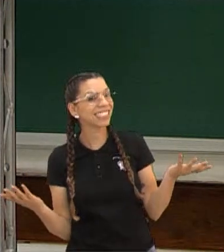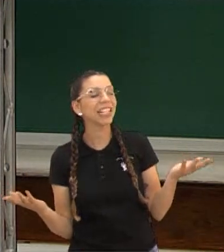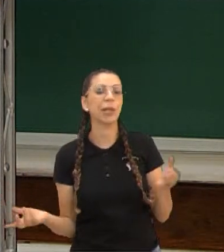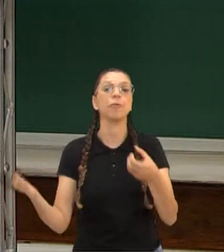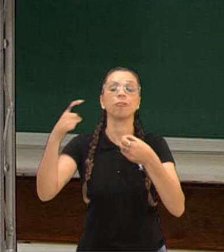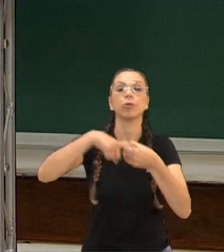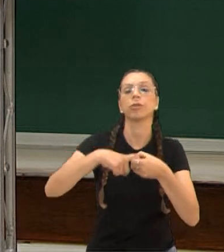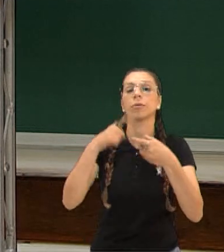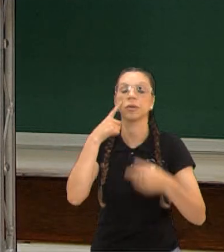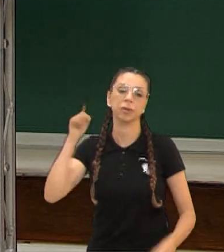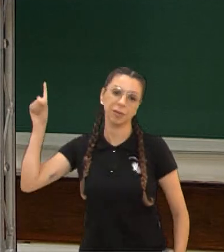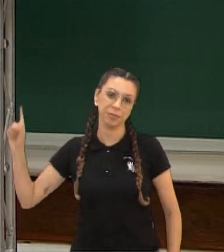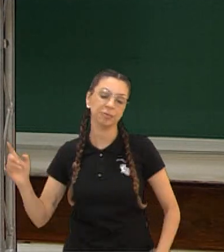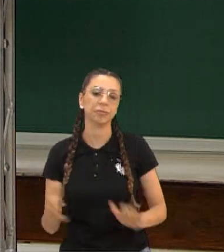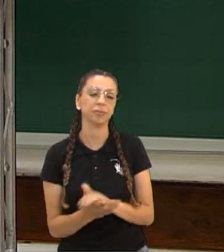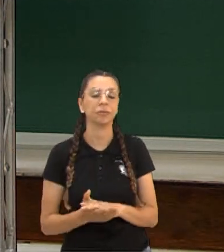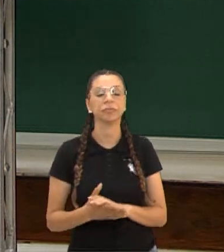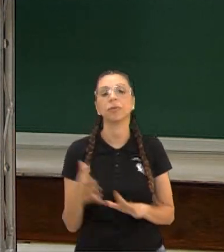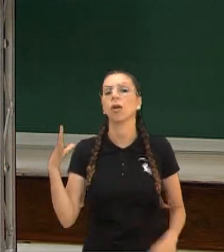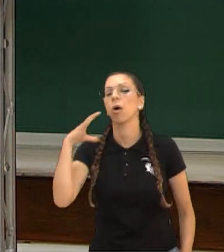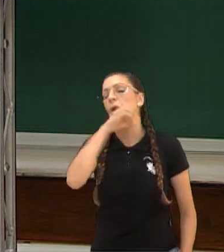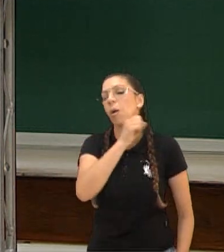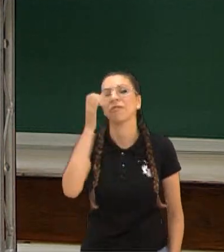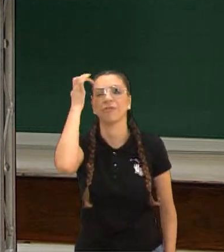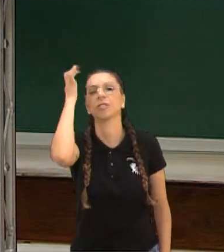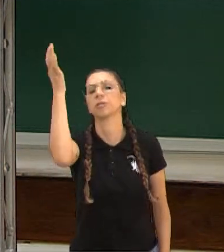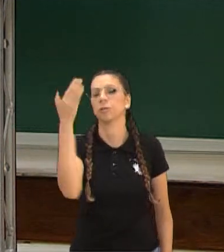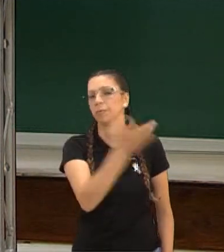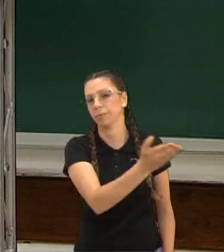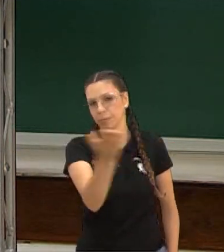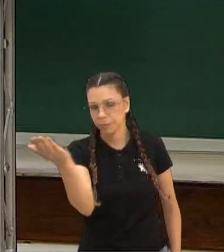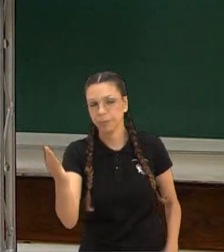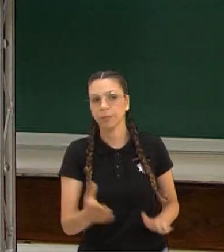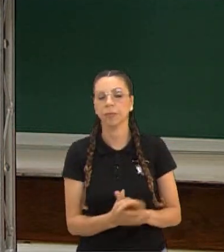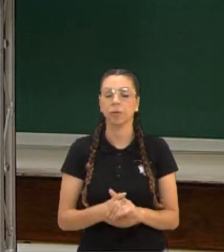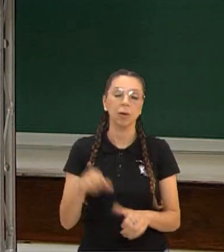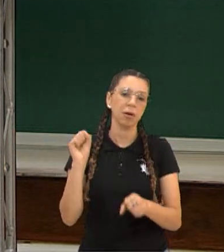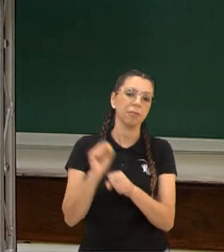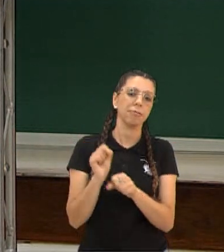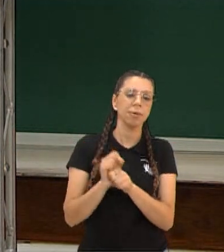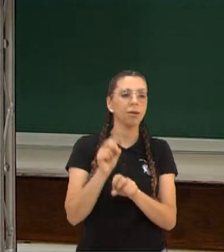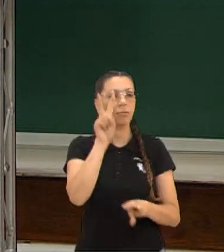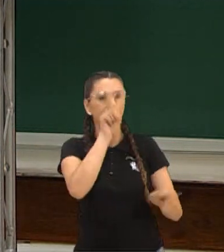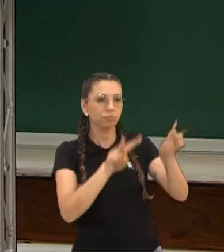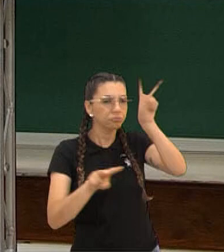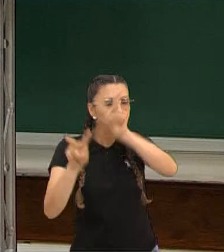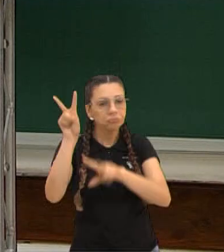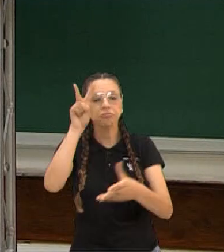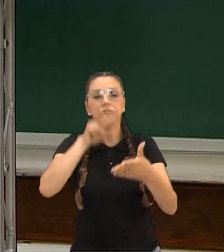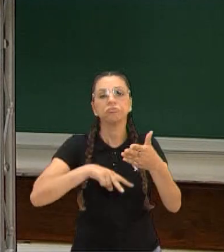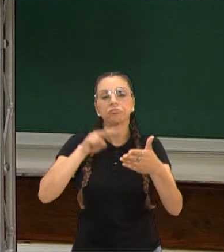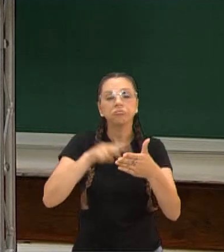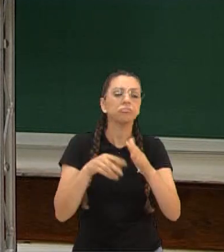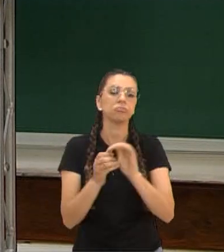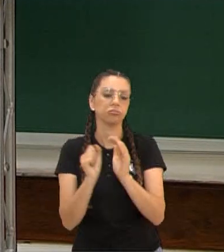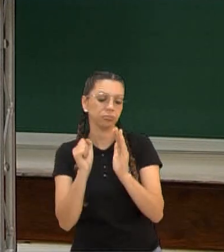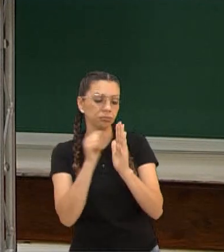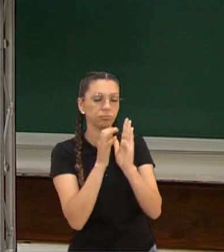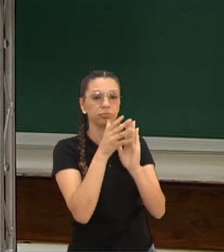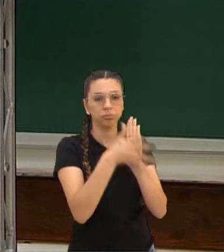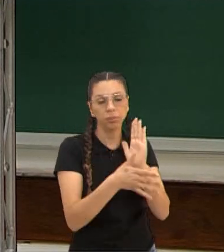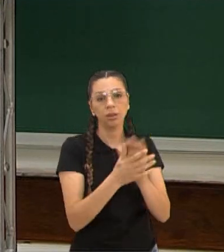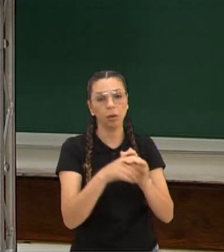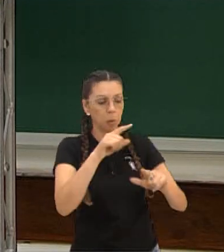Estamos de volta aqui, pessoal. Lógico, é bem facinho para vocês, né, se vocês pararem para ver. Sobre o impressionismo, os